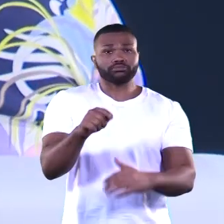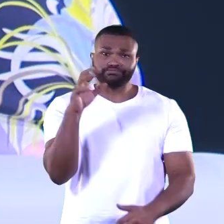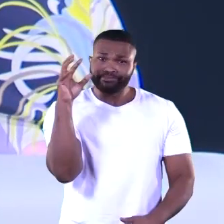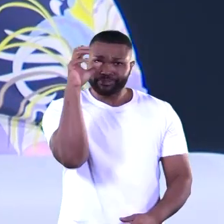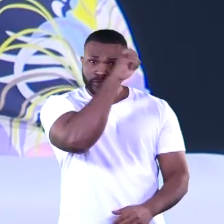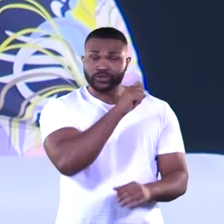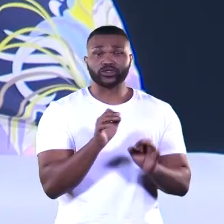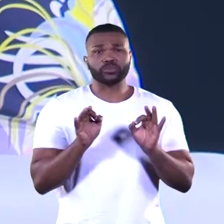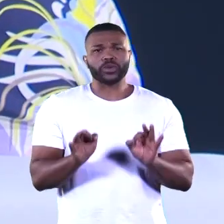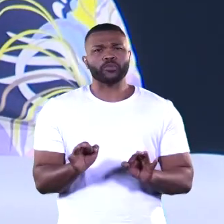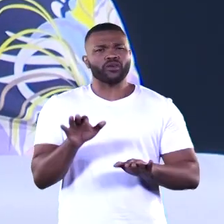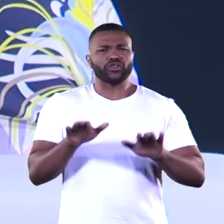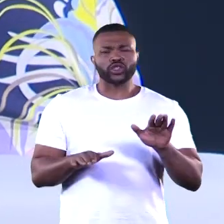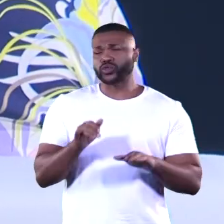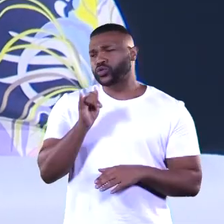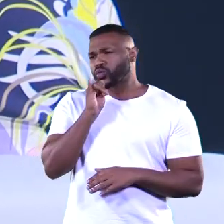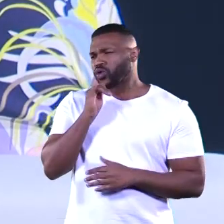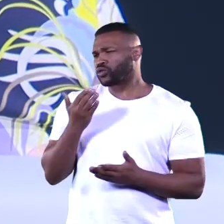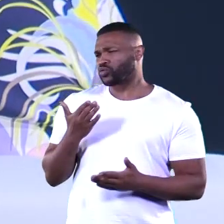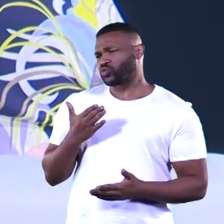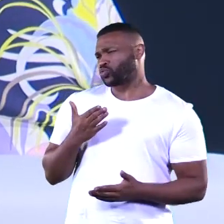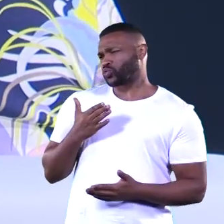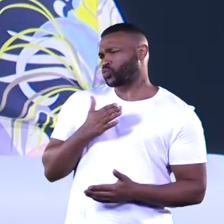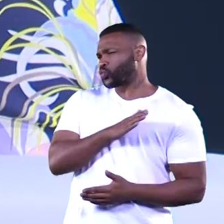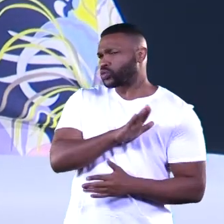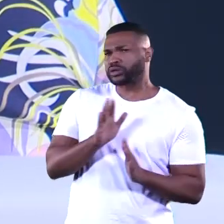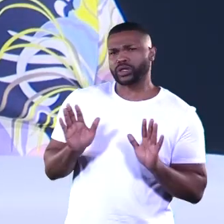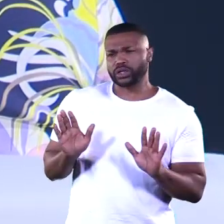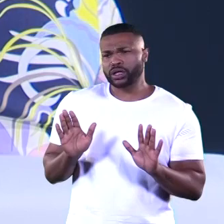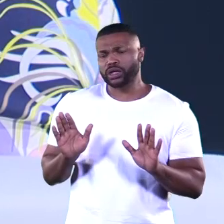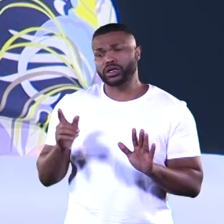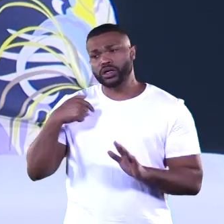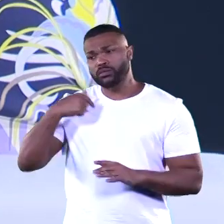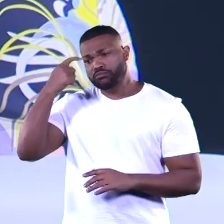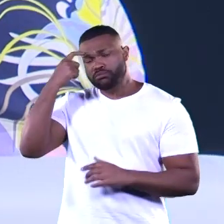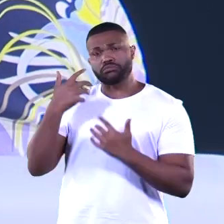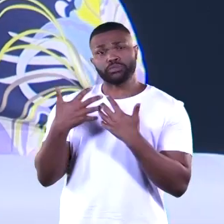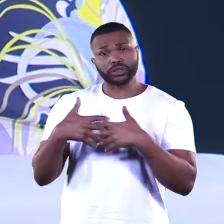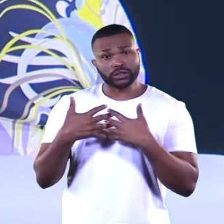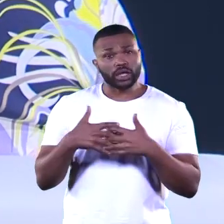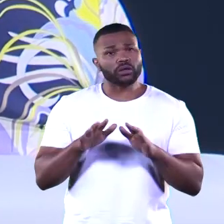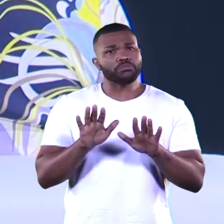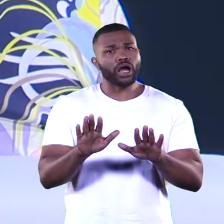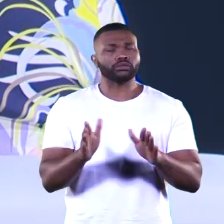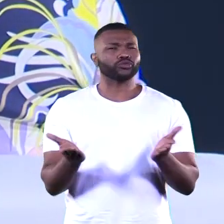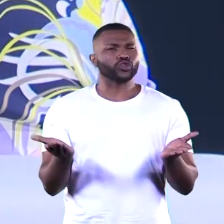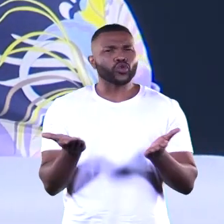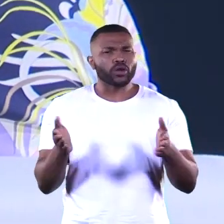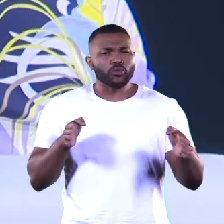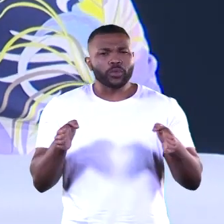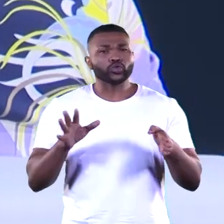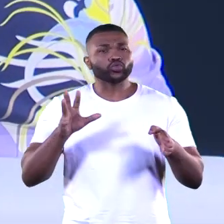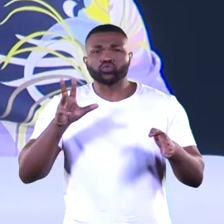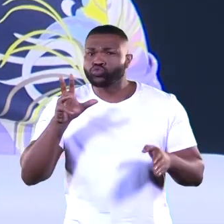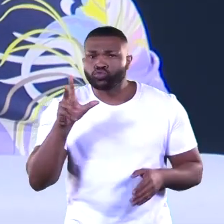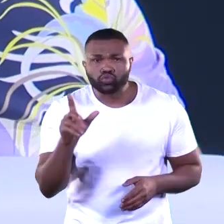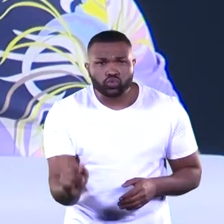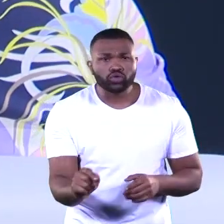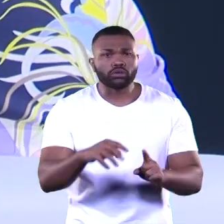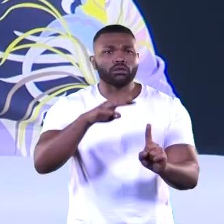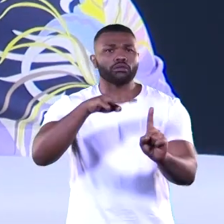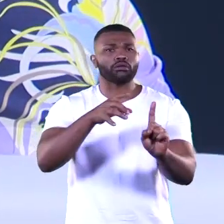Pra você. E mesmo não gostar de algo, é tipo, pus de lado, tô repensando. Mas tudo virou um cancelamento. Cancelamento, pra